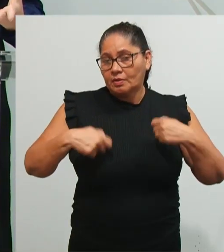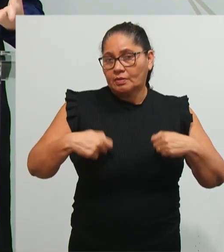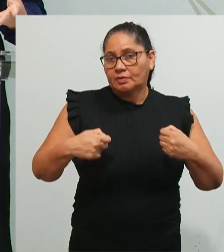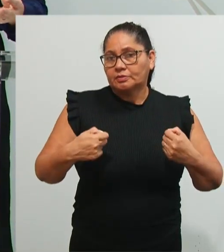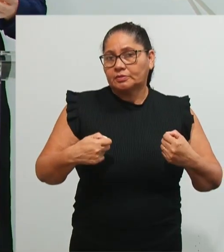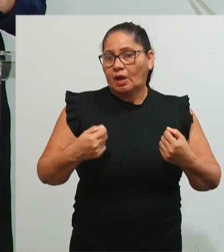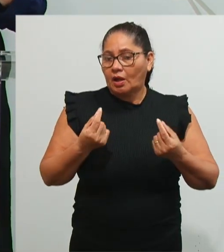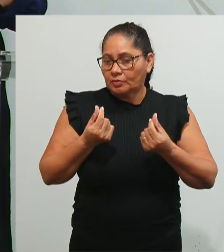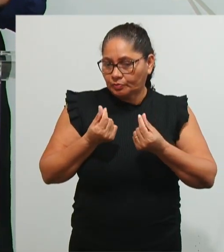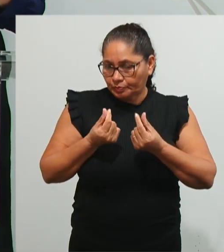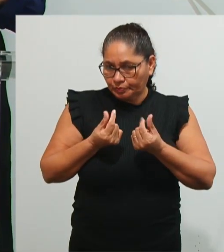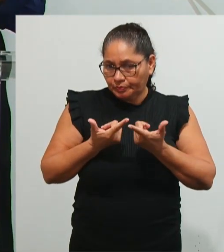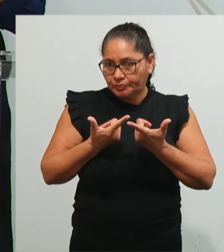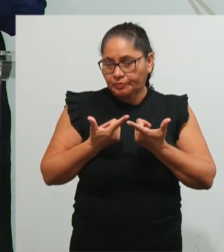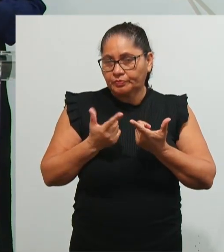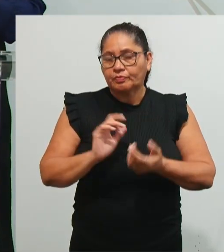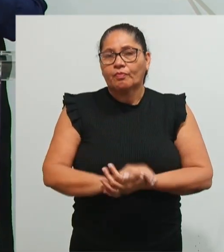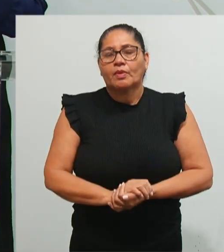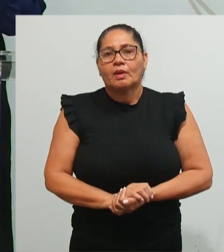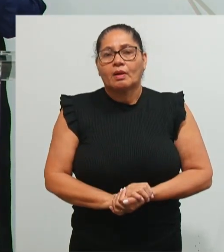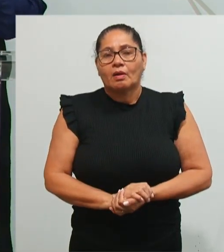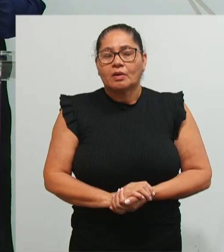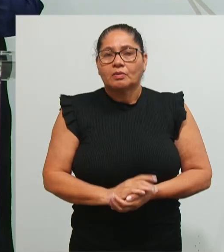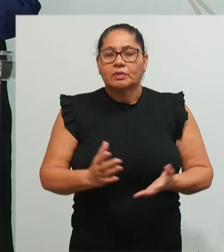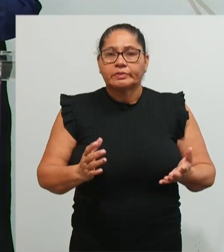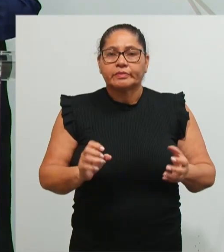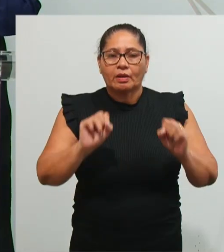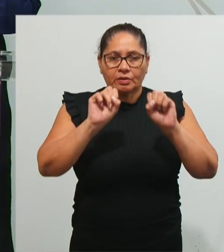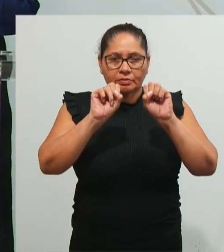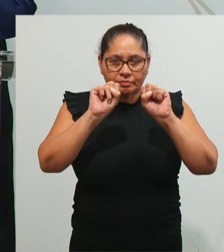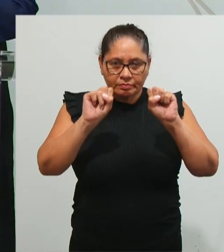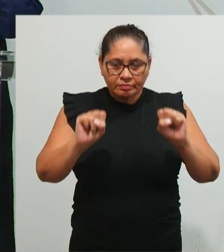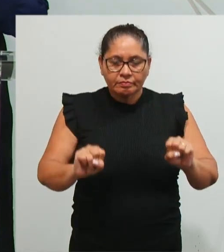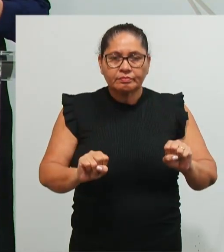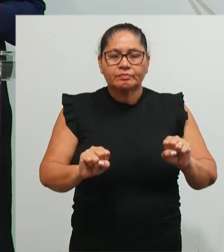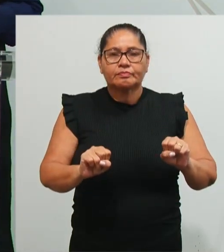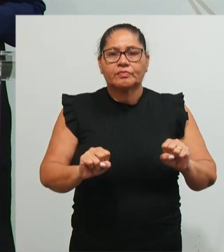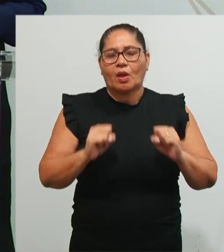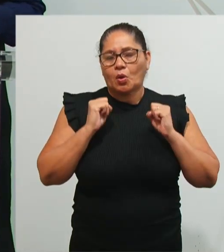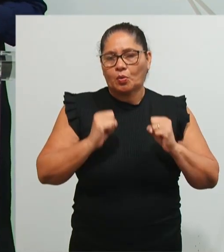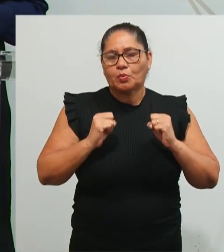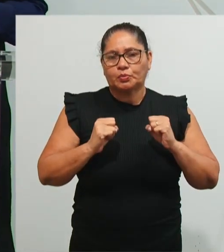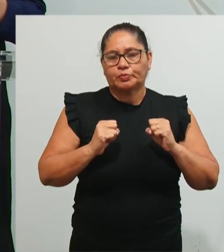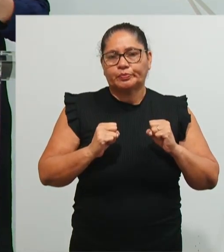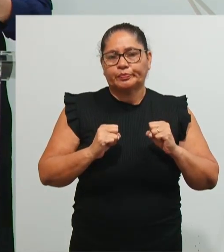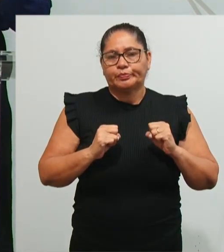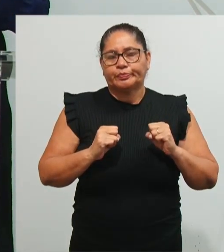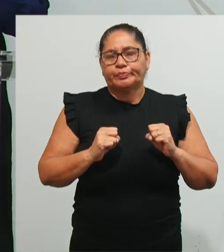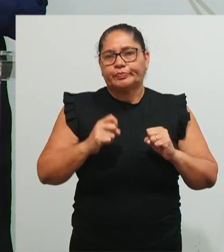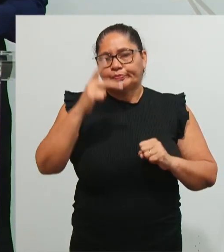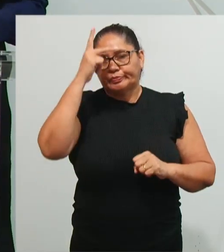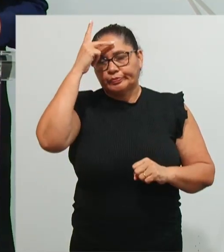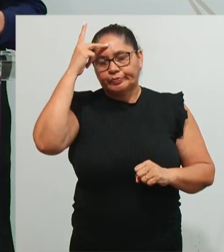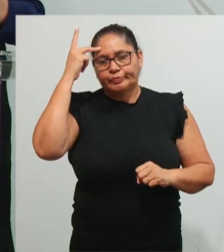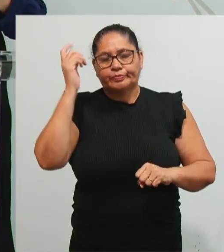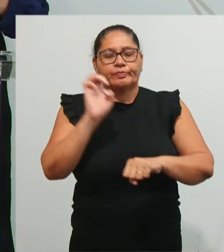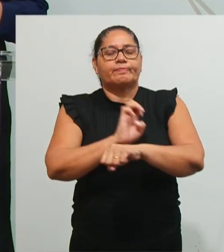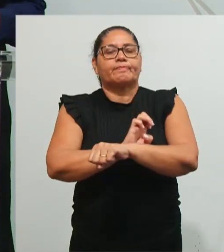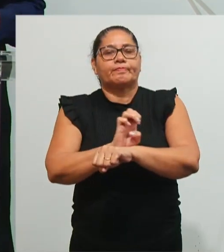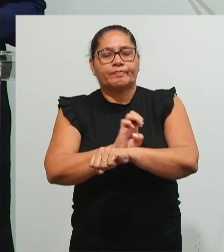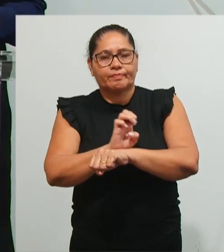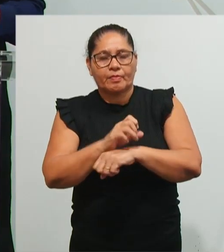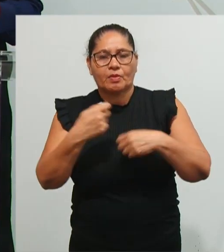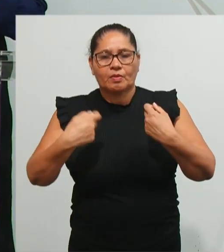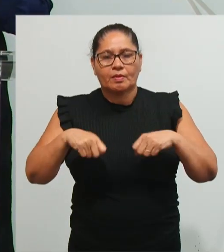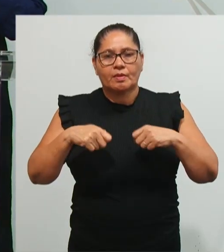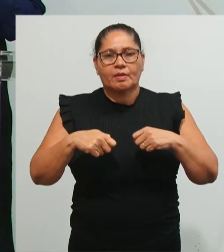para abrir. Quando a gente tem essa estrutura, normalmente as empresas têm muito mais poder do que o consumidor, e a gente entende que o Estado tem que atuar de alguma